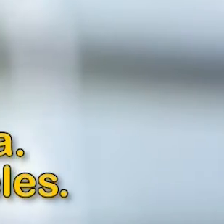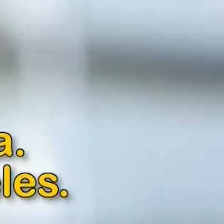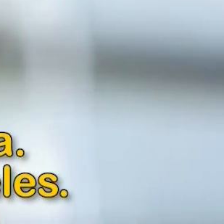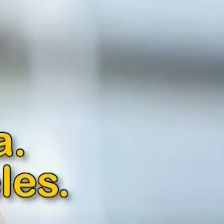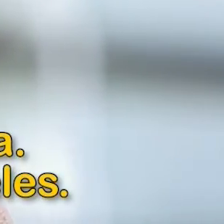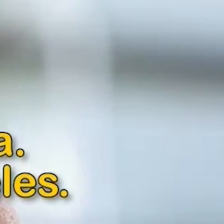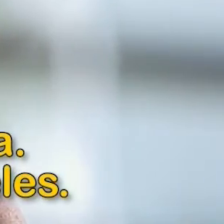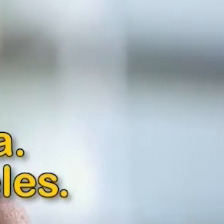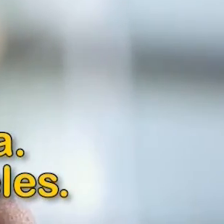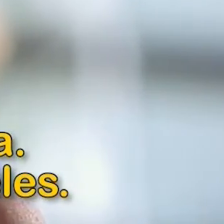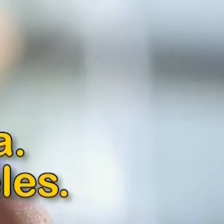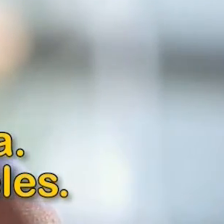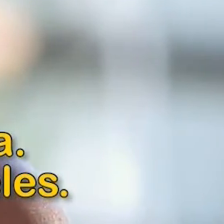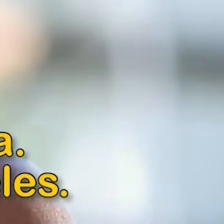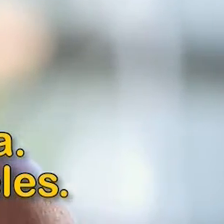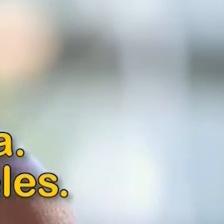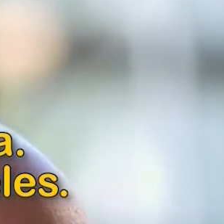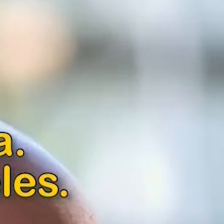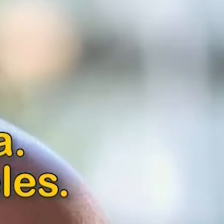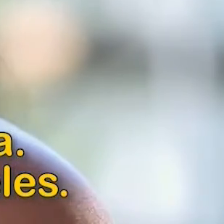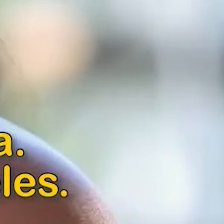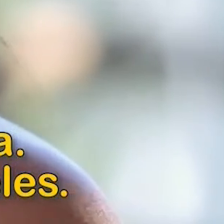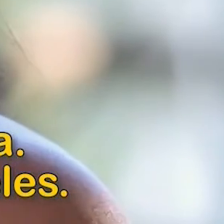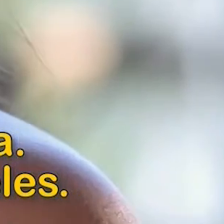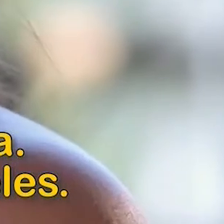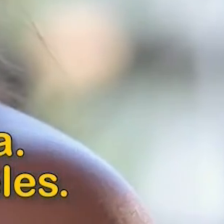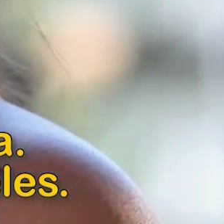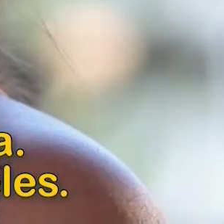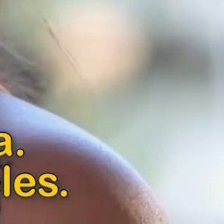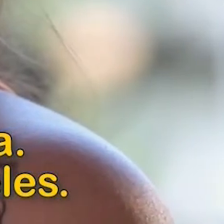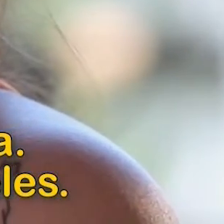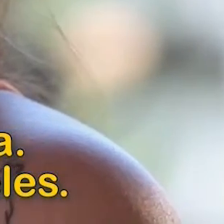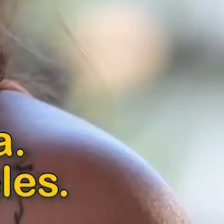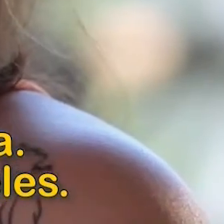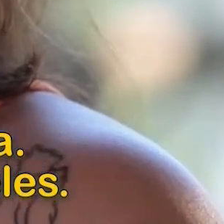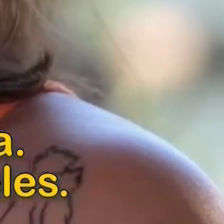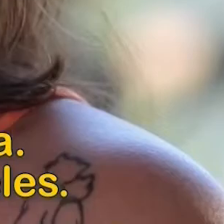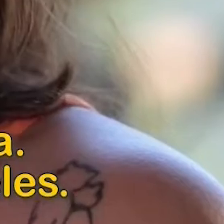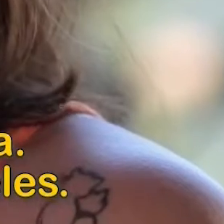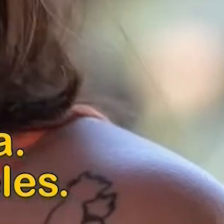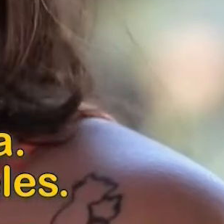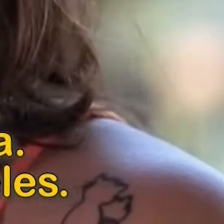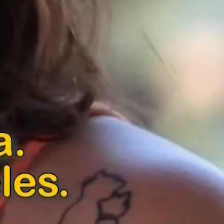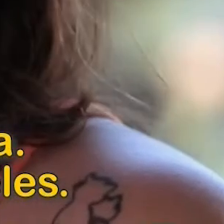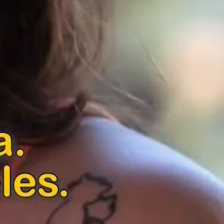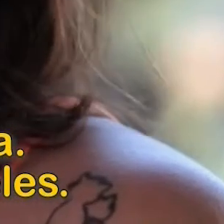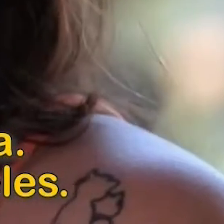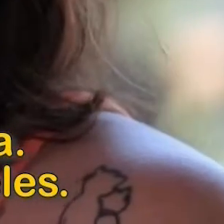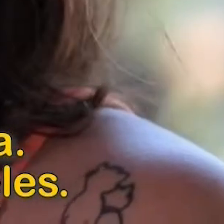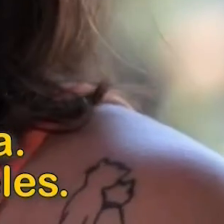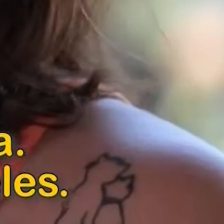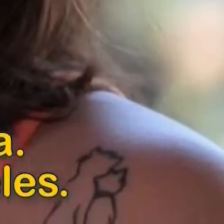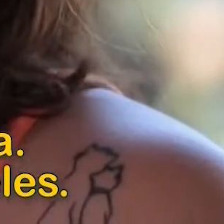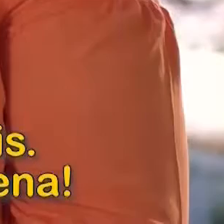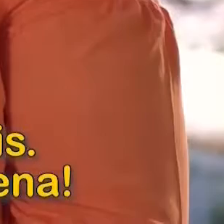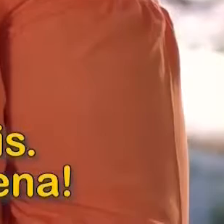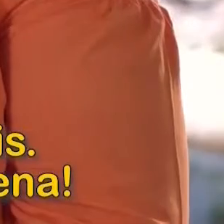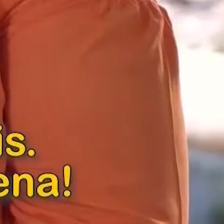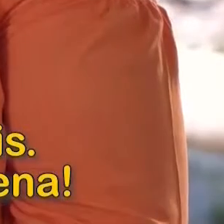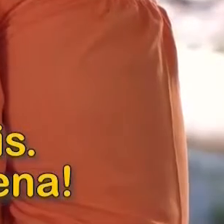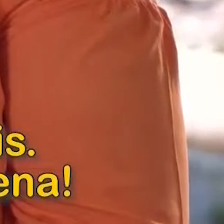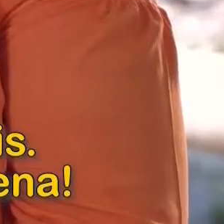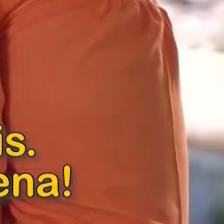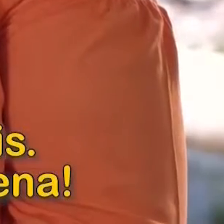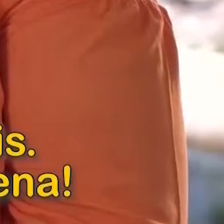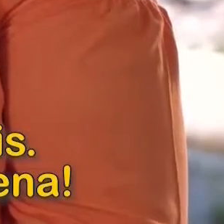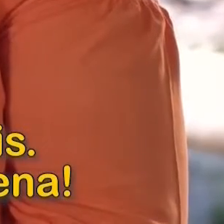pena. Vale a pena cada dia da sua vida. A gente ganha muito mais do que oferece para eles. É